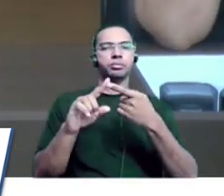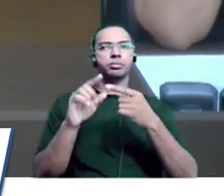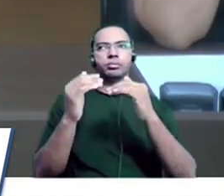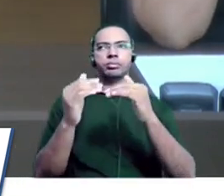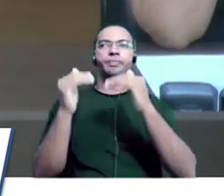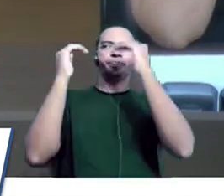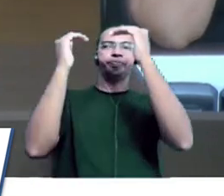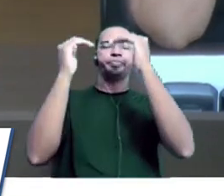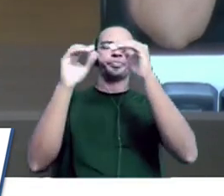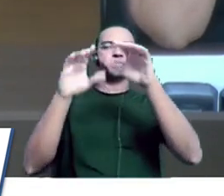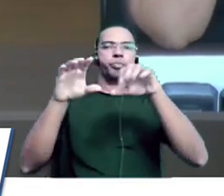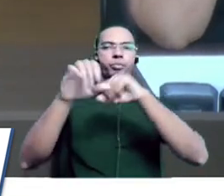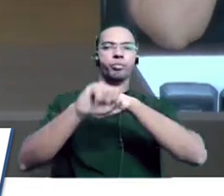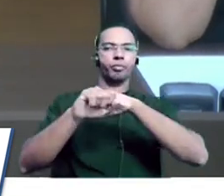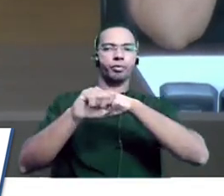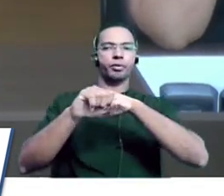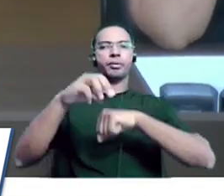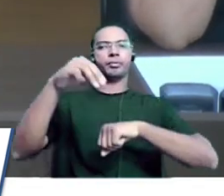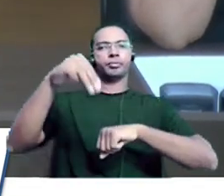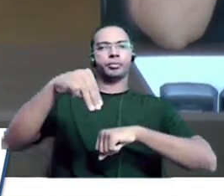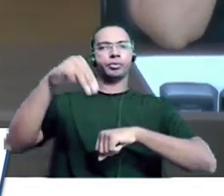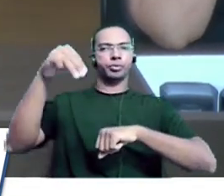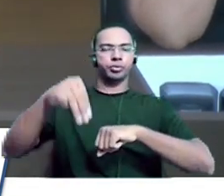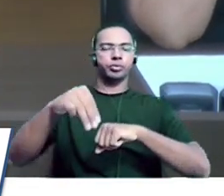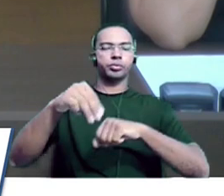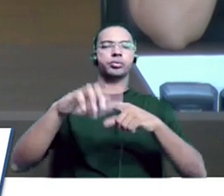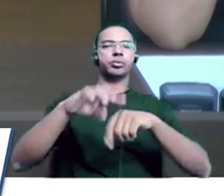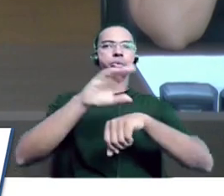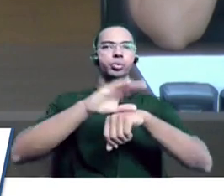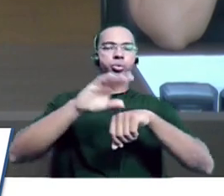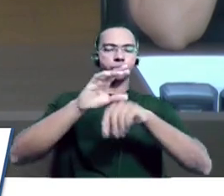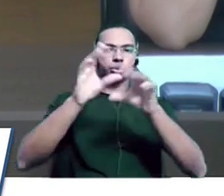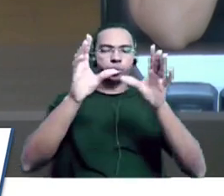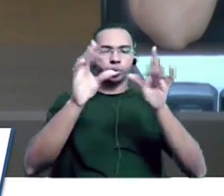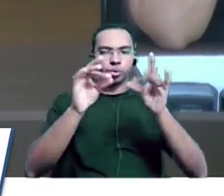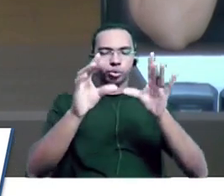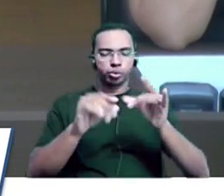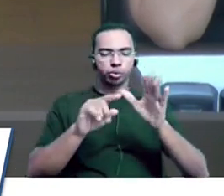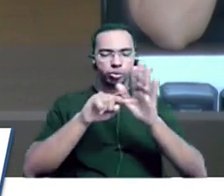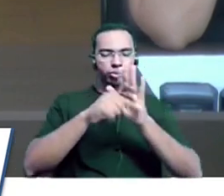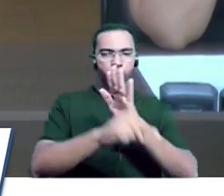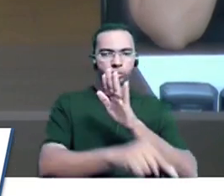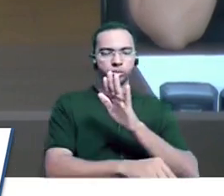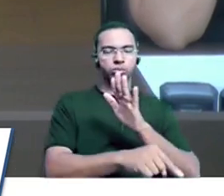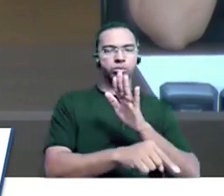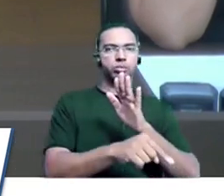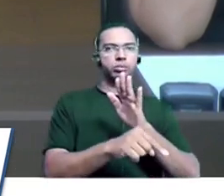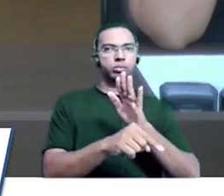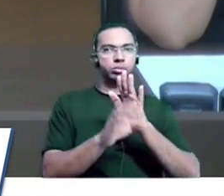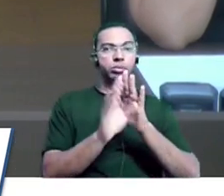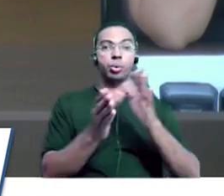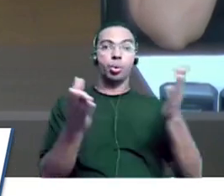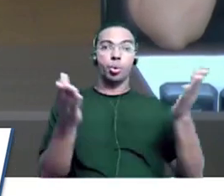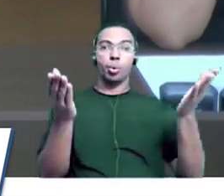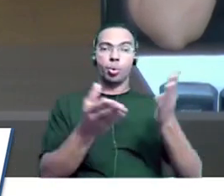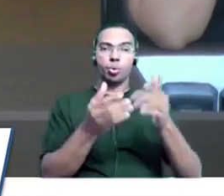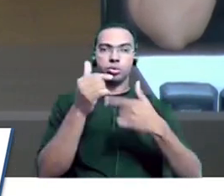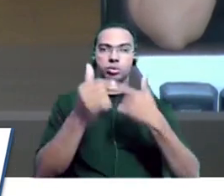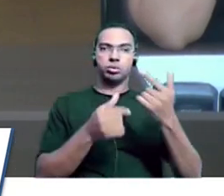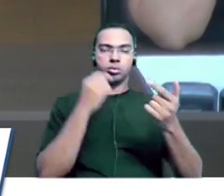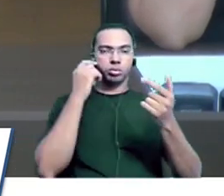e monografias e cursos de aperfeiçoamento e especialização. Atualmente trabalha